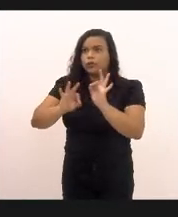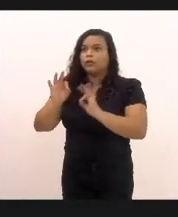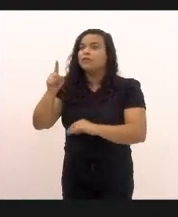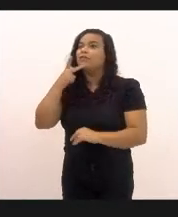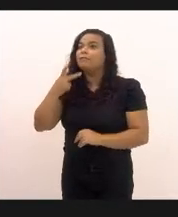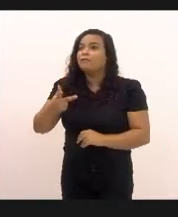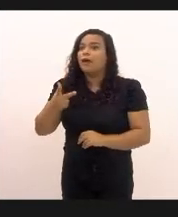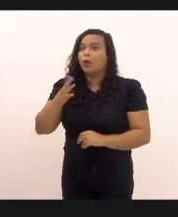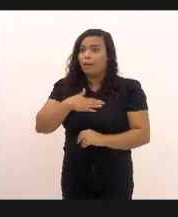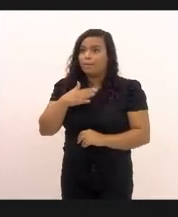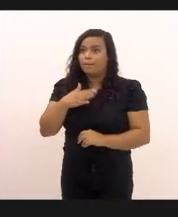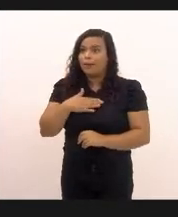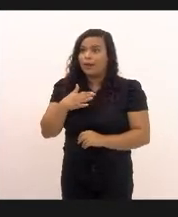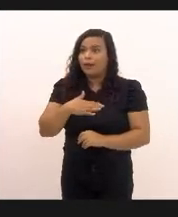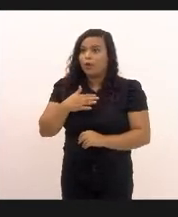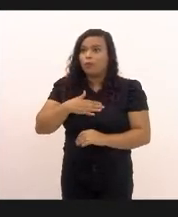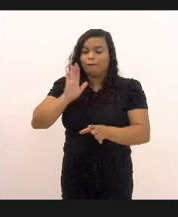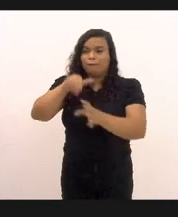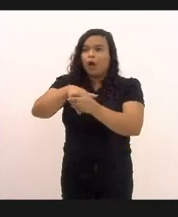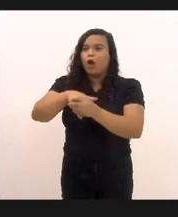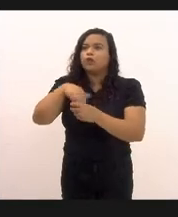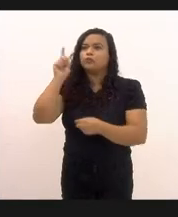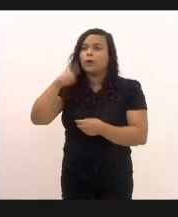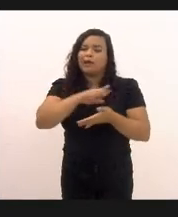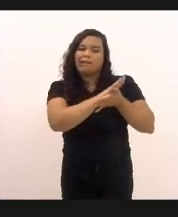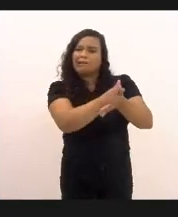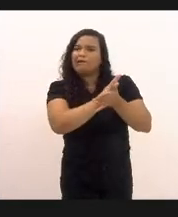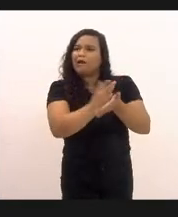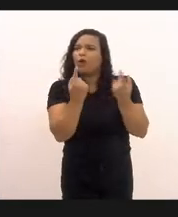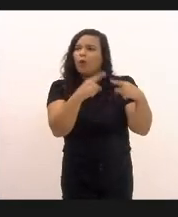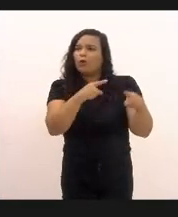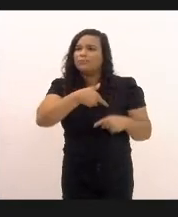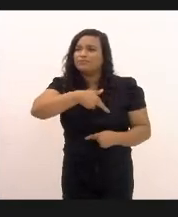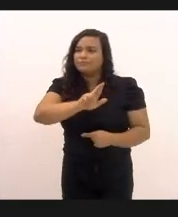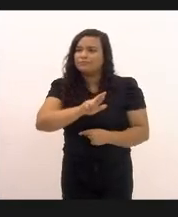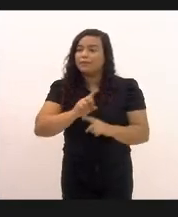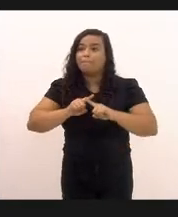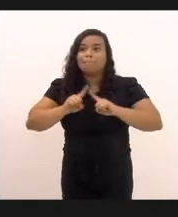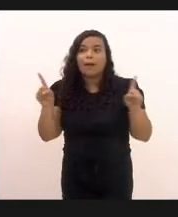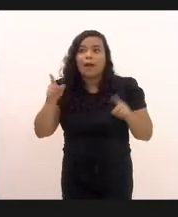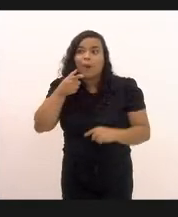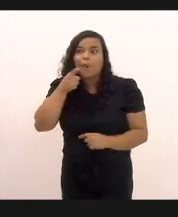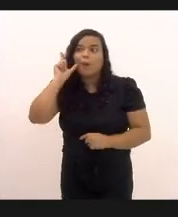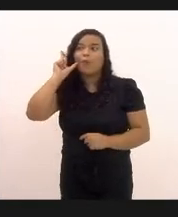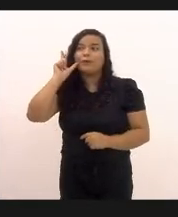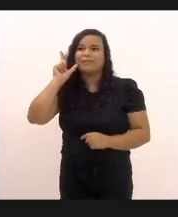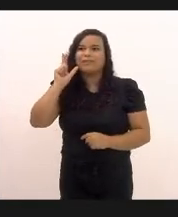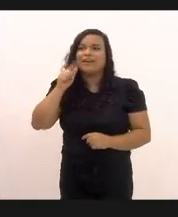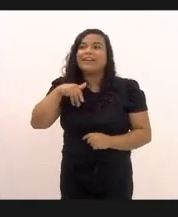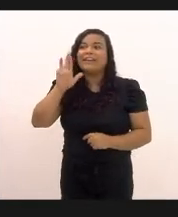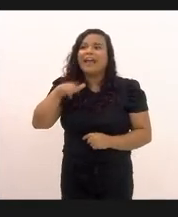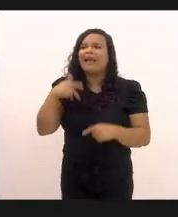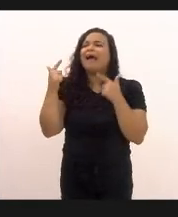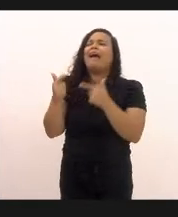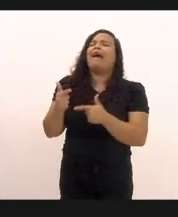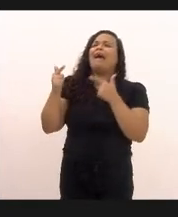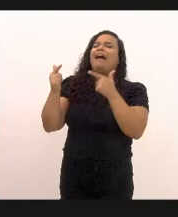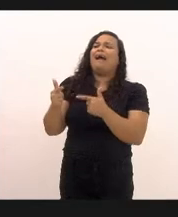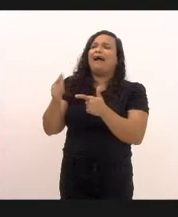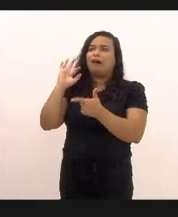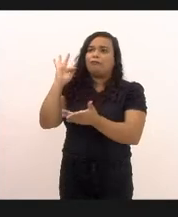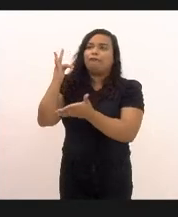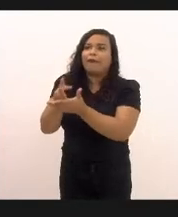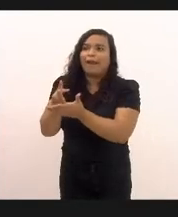intolerante religioso. Mas ontem, quem veio zombar da fé alheia foi o deputado Átila